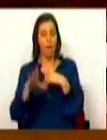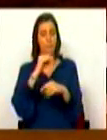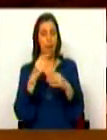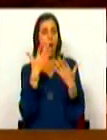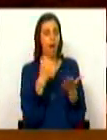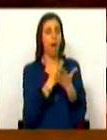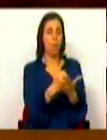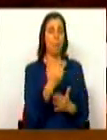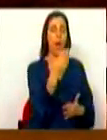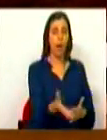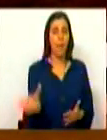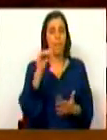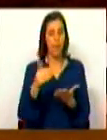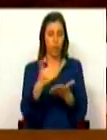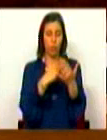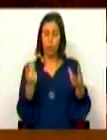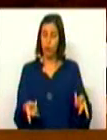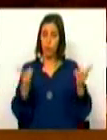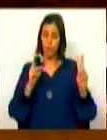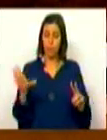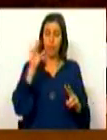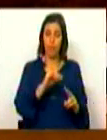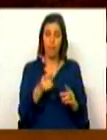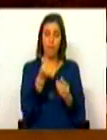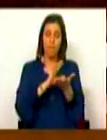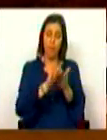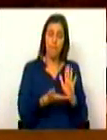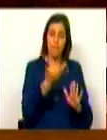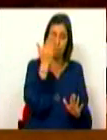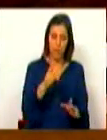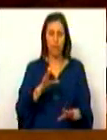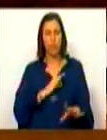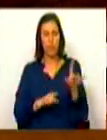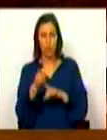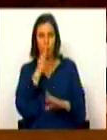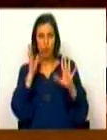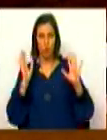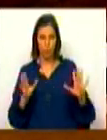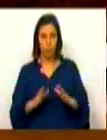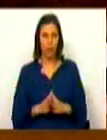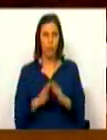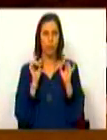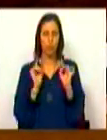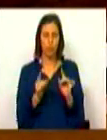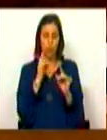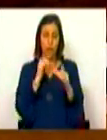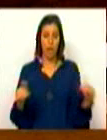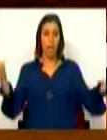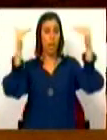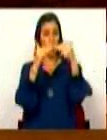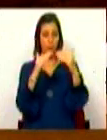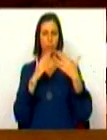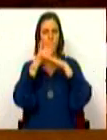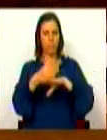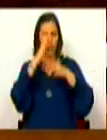produção assistencial, mais recursos disponíveis e mais financiamento. Senhoras e senhores deputados, equidade no acesso é o